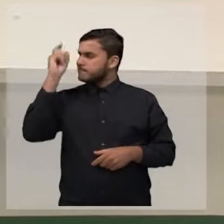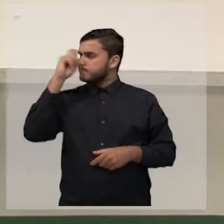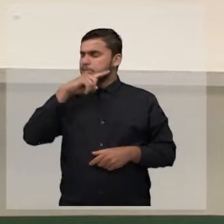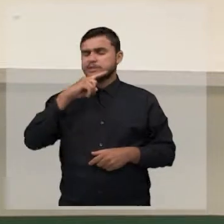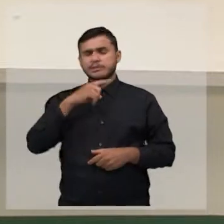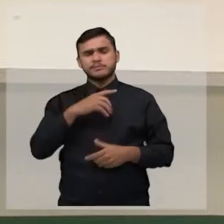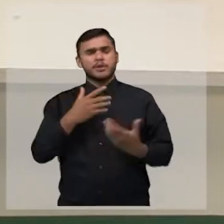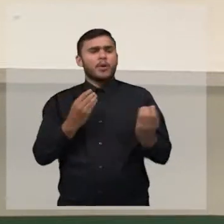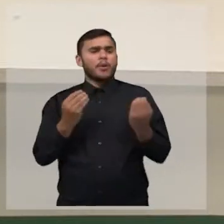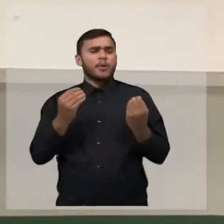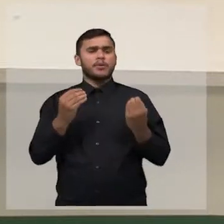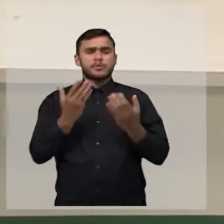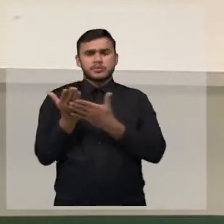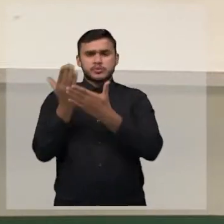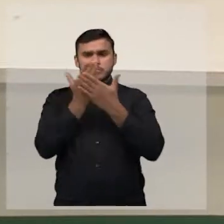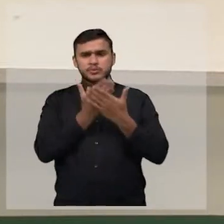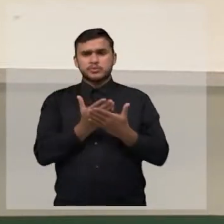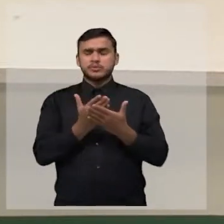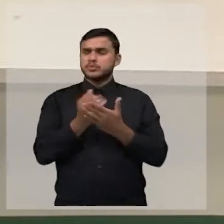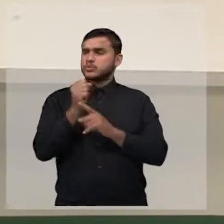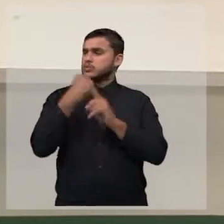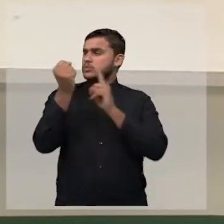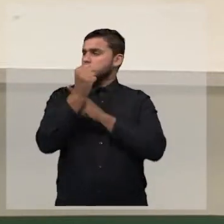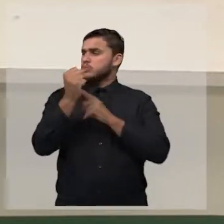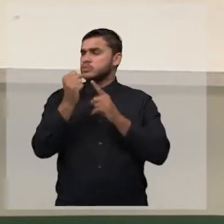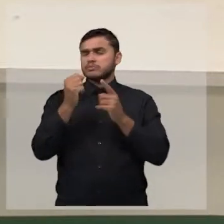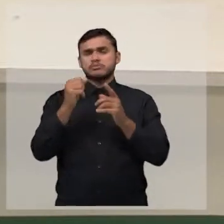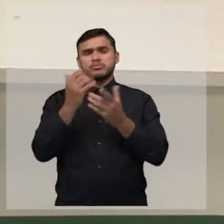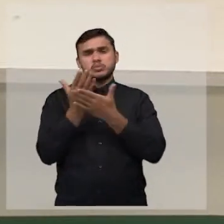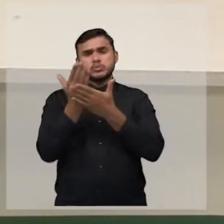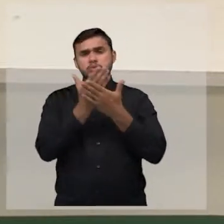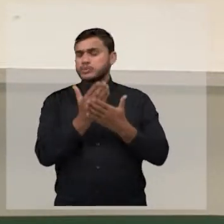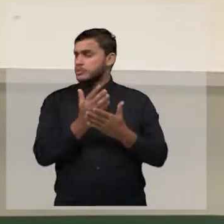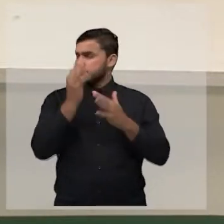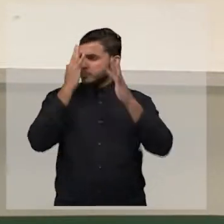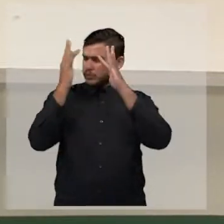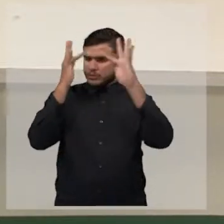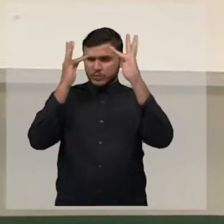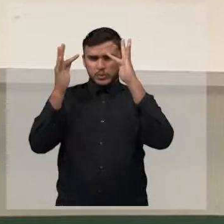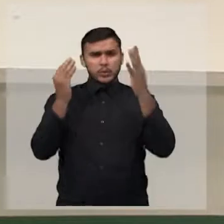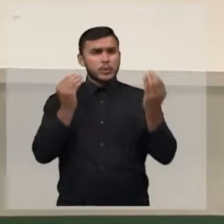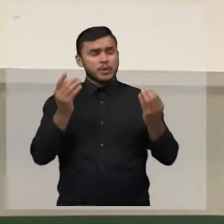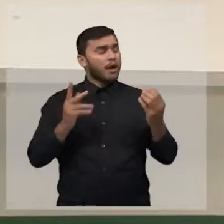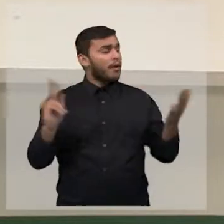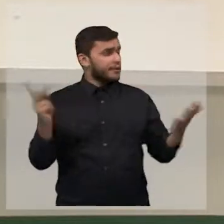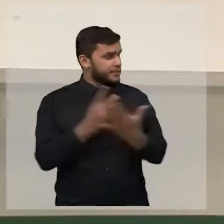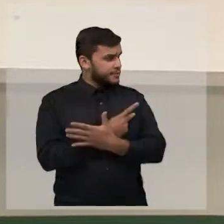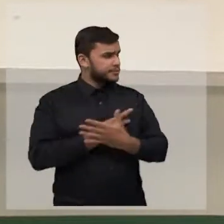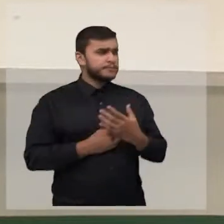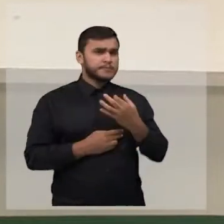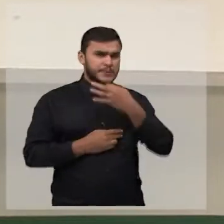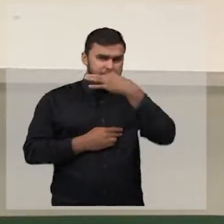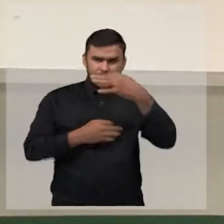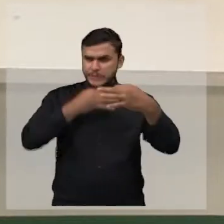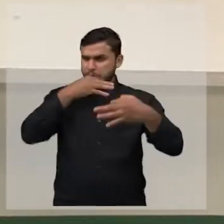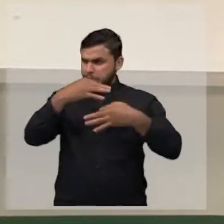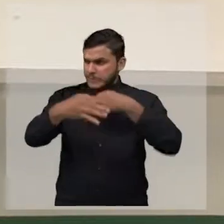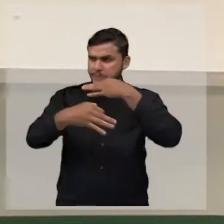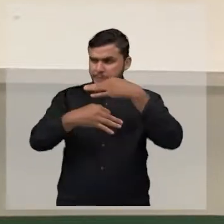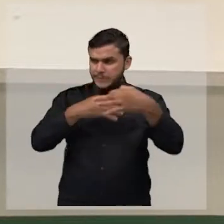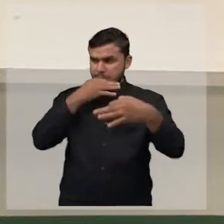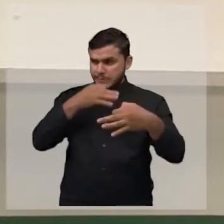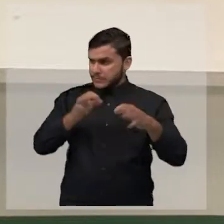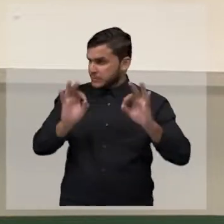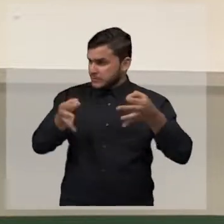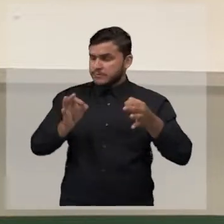aprofundamentos de estudos sociológicos, filosóficos, que às vezes levam a um aspecto de criticidade, né, com